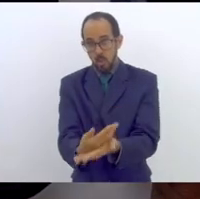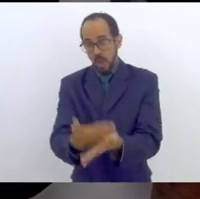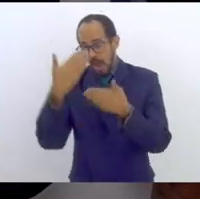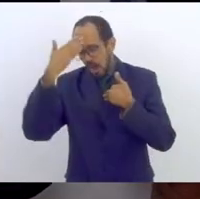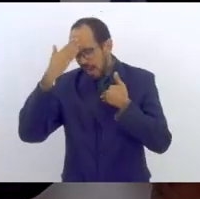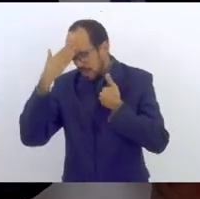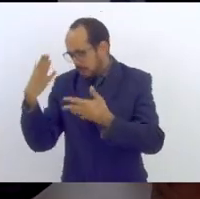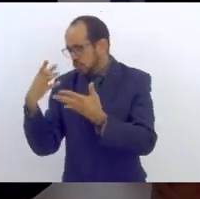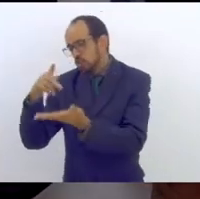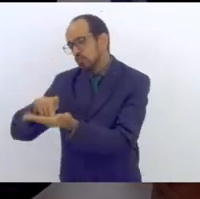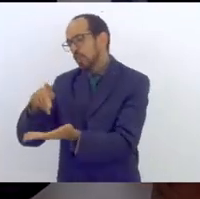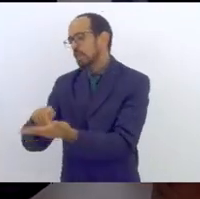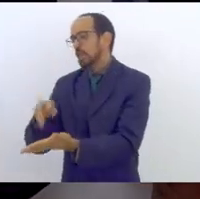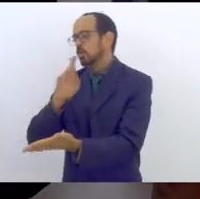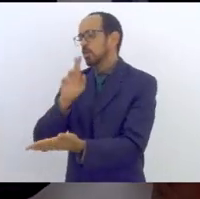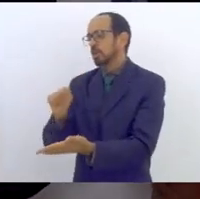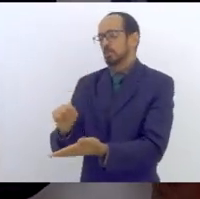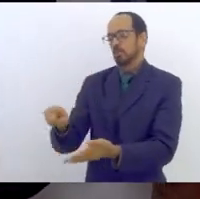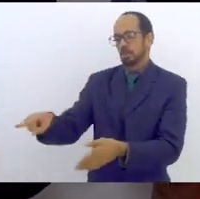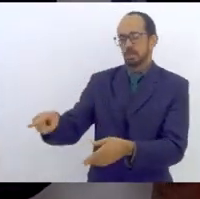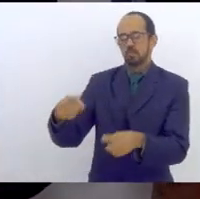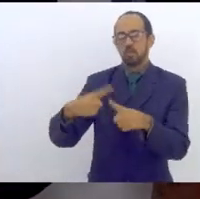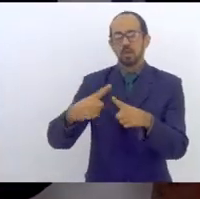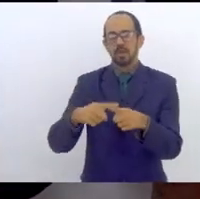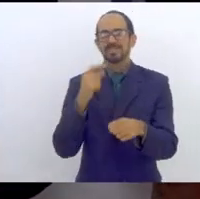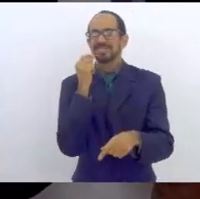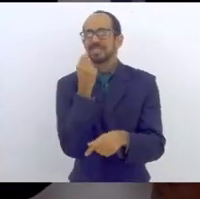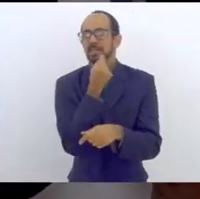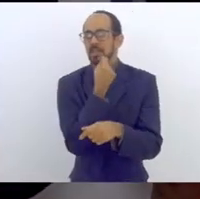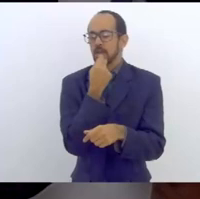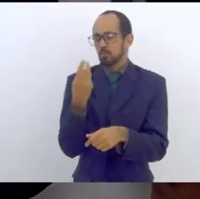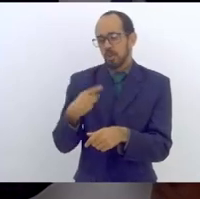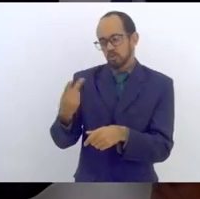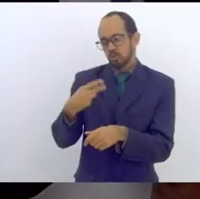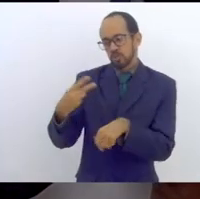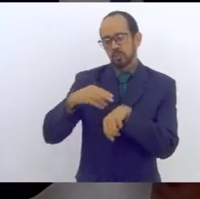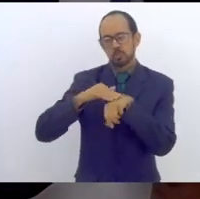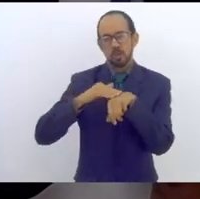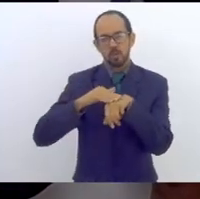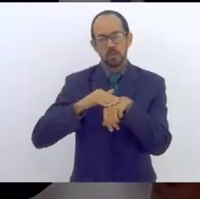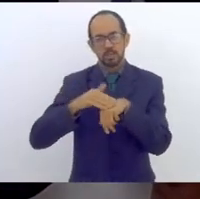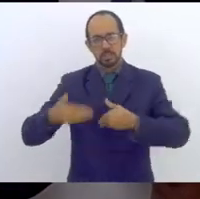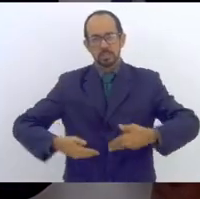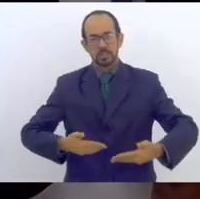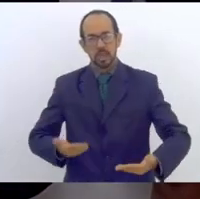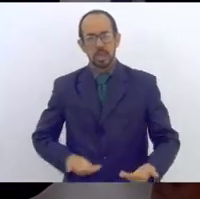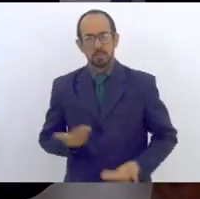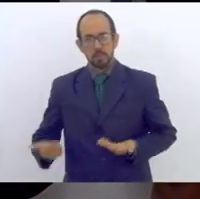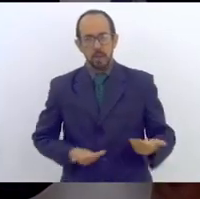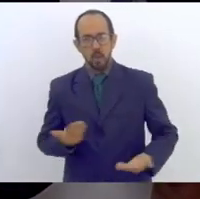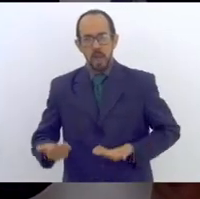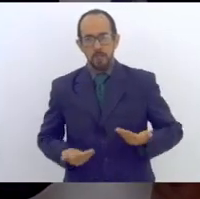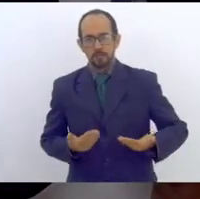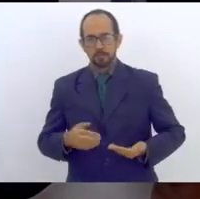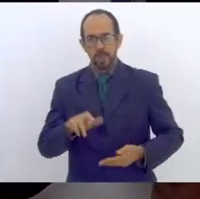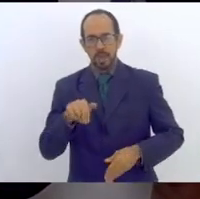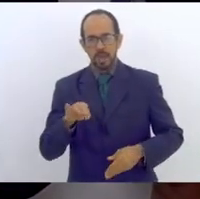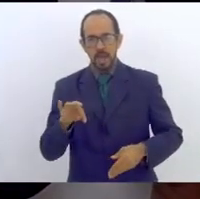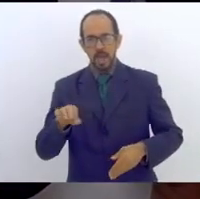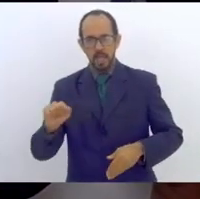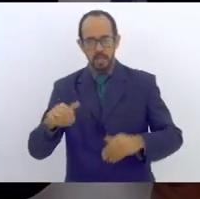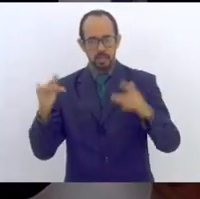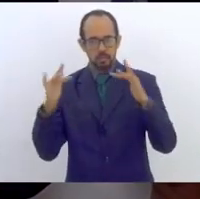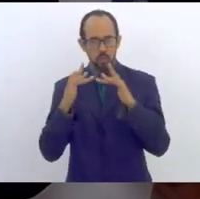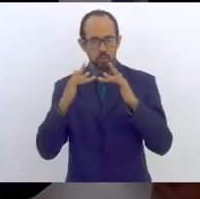Rodrigo Amorim porque Em setembro nós tivemos uma conversa lá em Jacarepaguá a Renata entrou em contato comigo passei